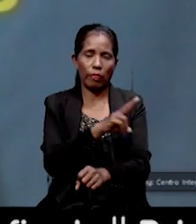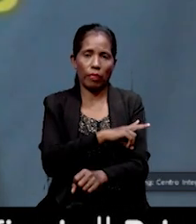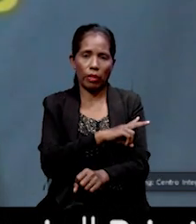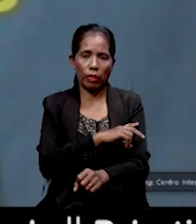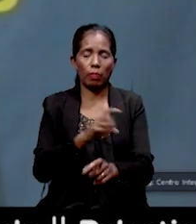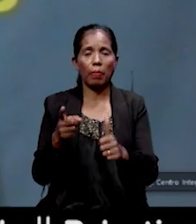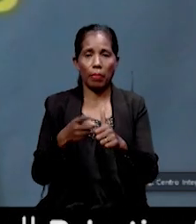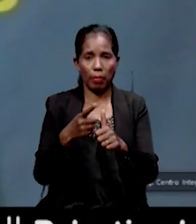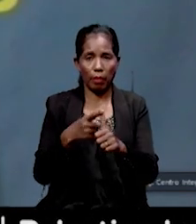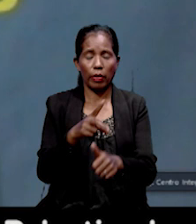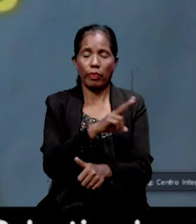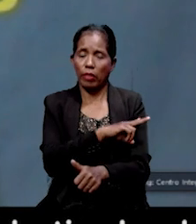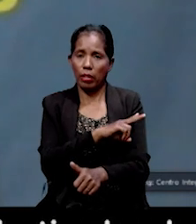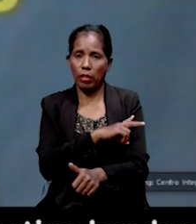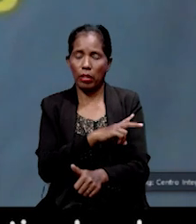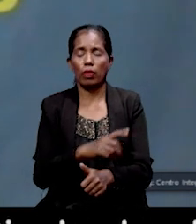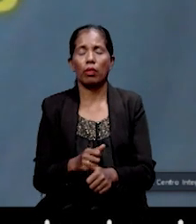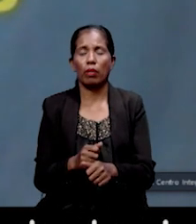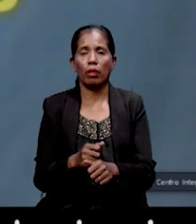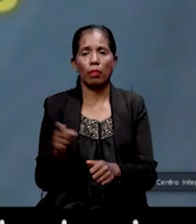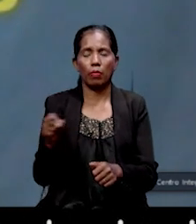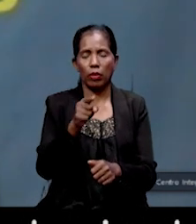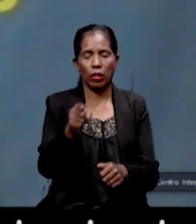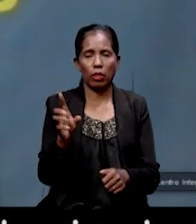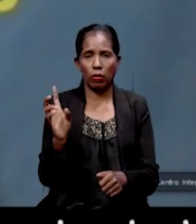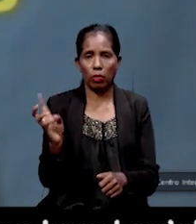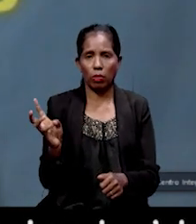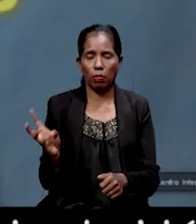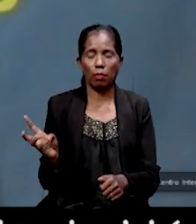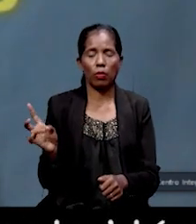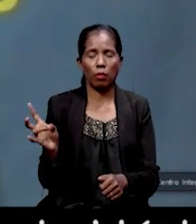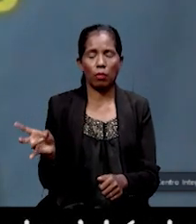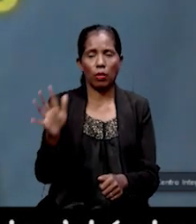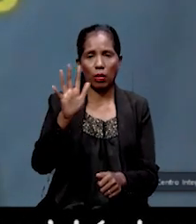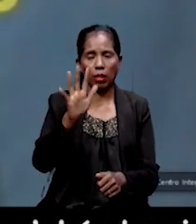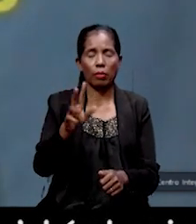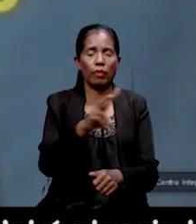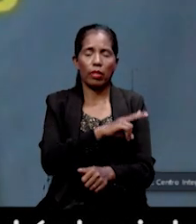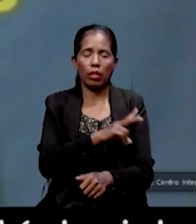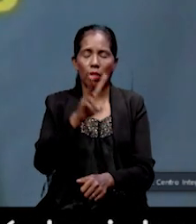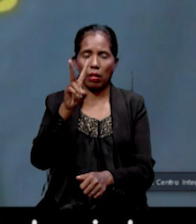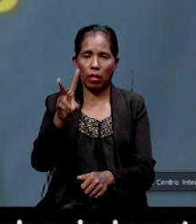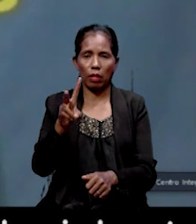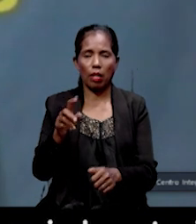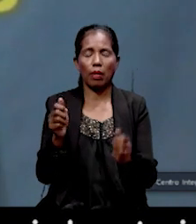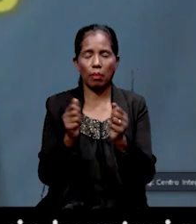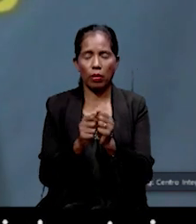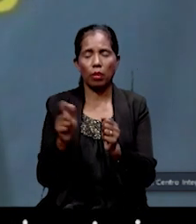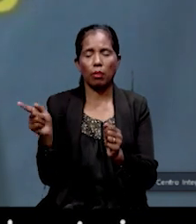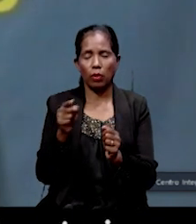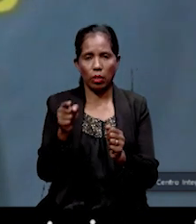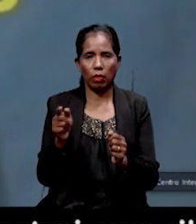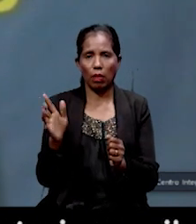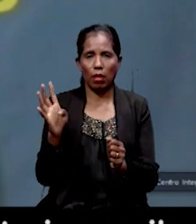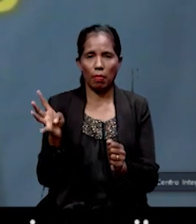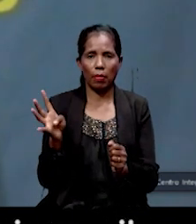badose da huluk, atinzi on a porcento, hitu nulu resin lima liu, doze da rua, atinzi on a porcento, hat nulu resin sia liu.